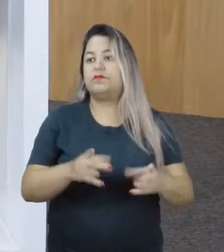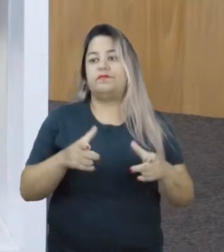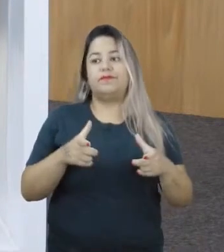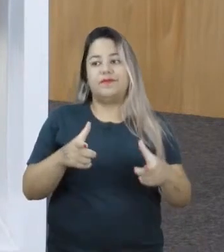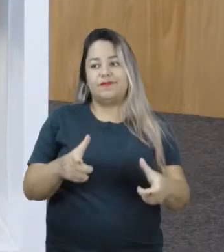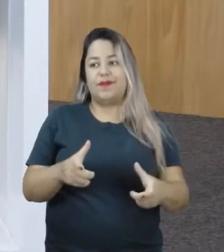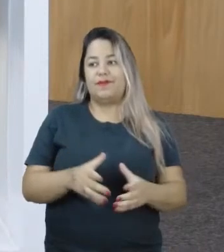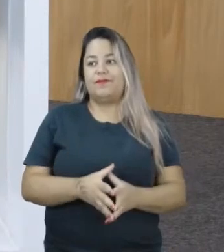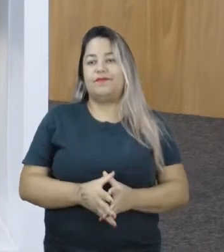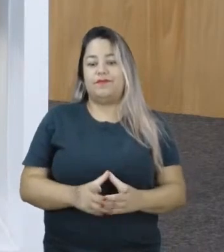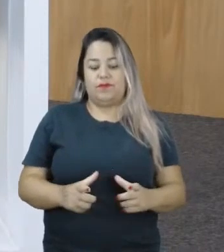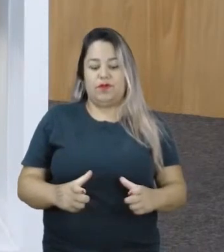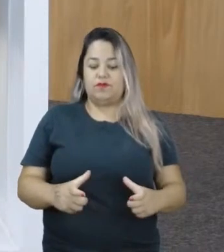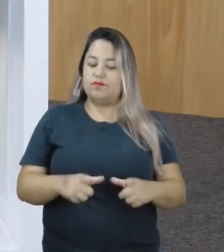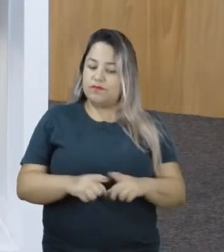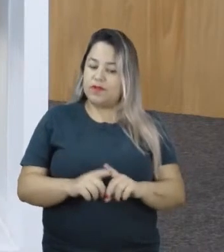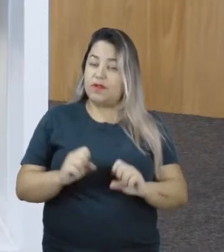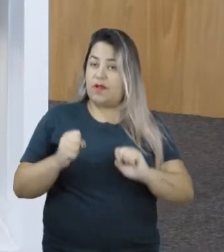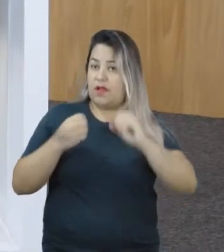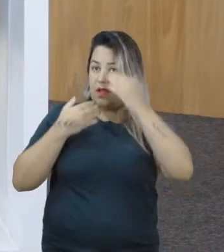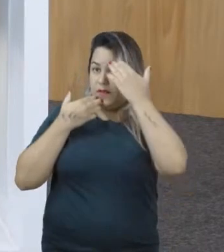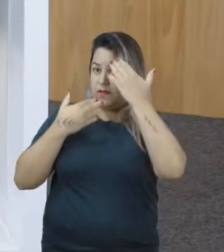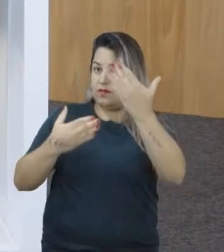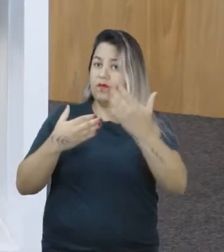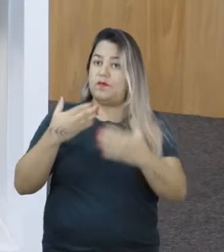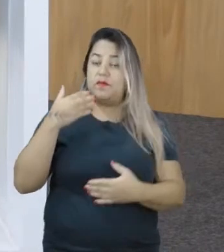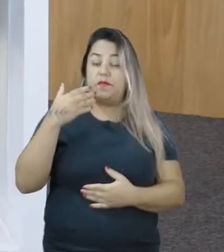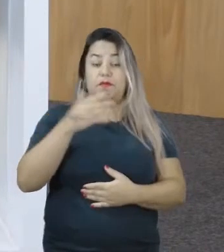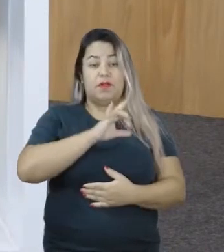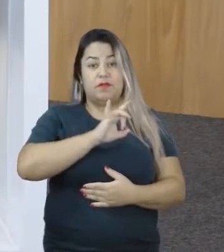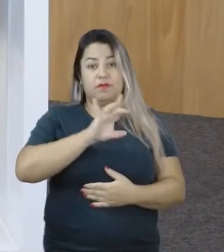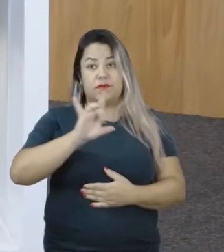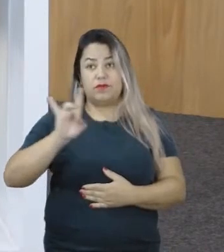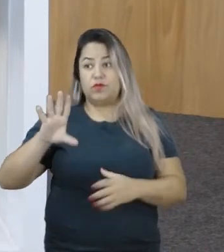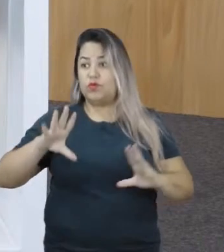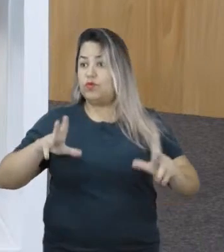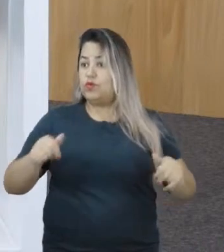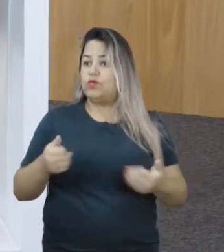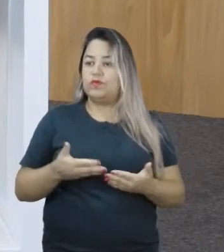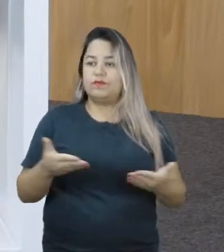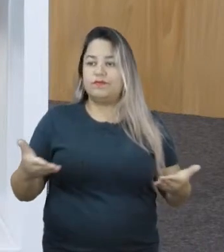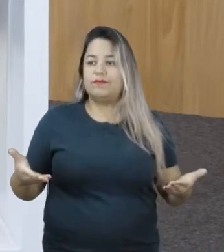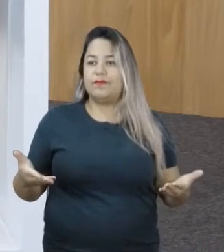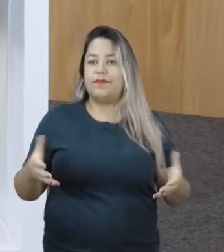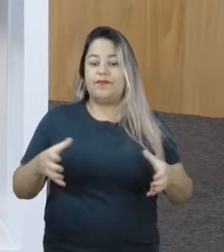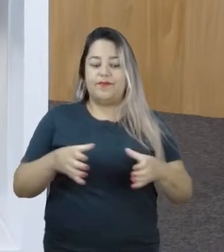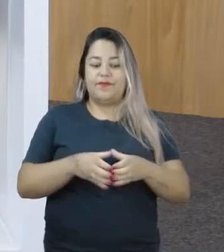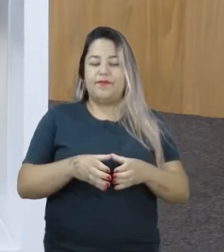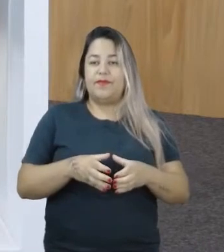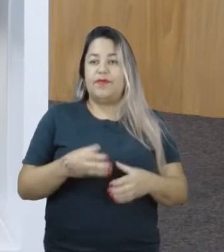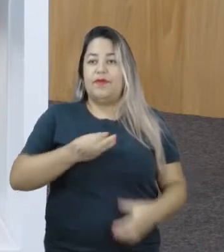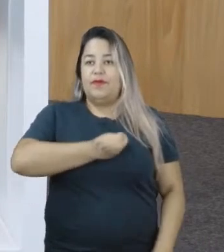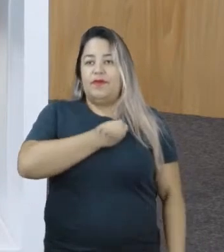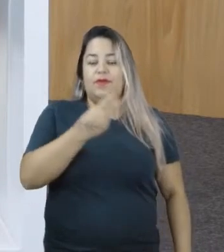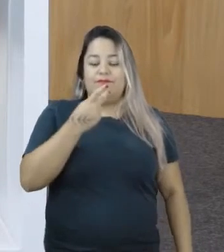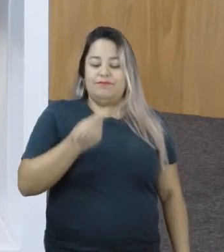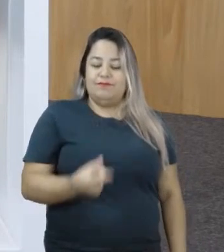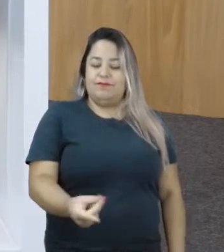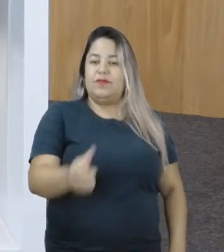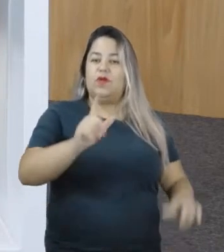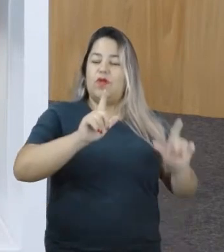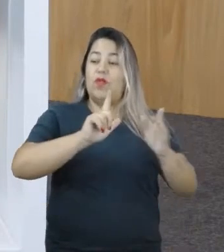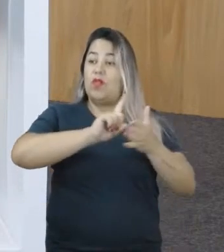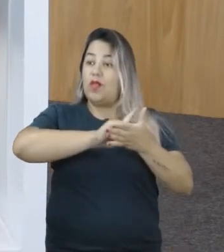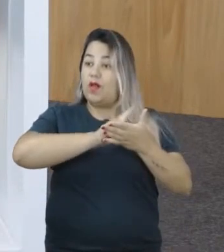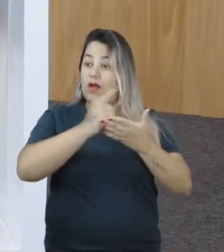espaço. Eu que agradeço. Muito obrigada a você, muito obrigada a toda essa equipe. Vida longa para o programa, que